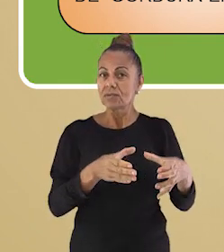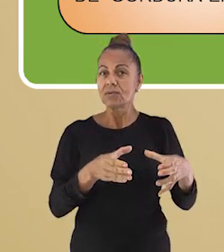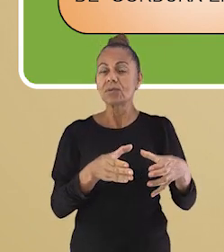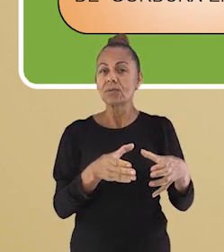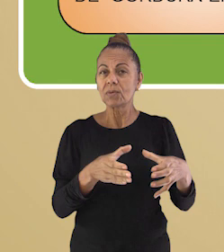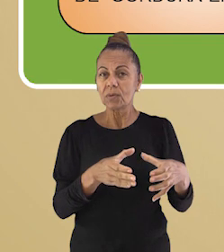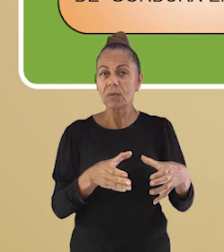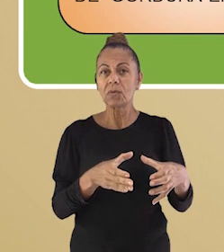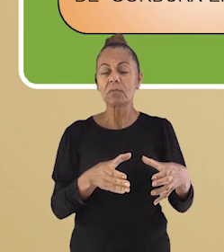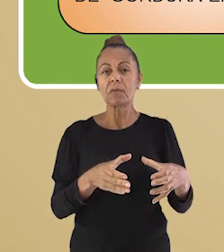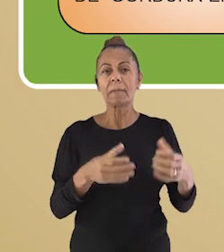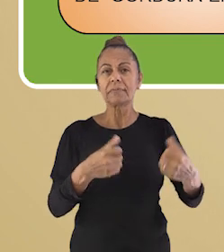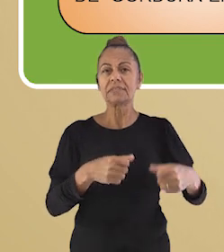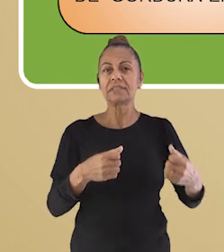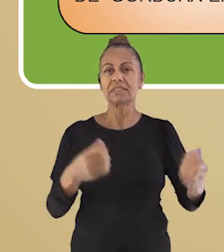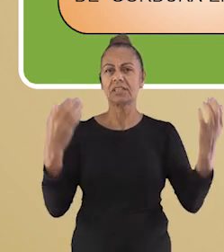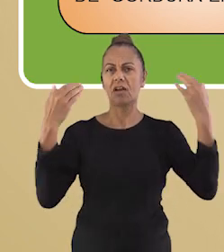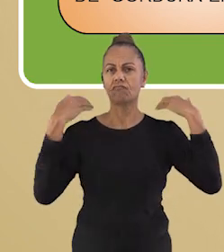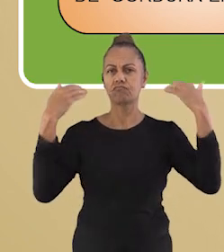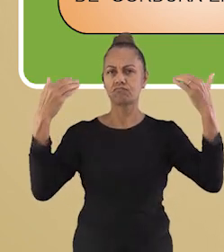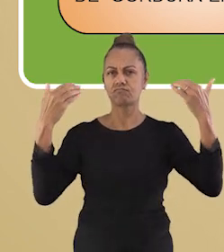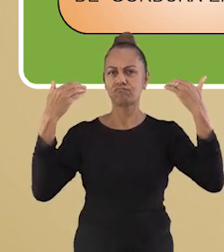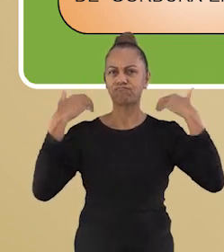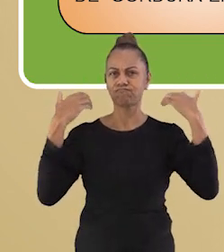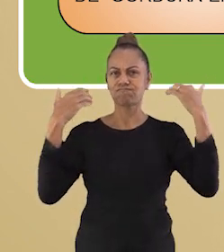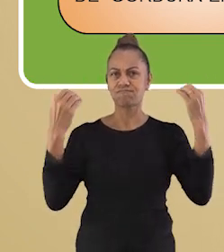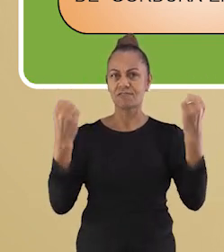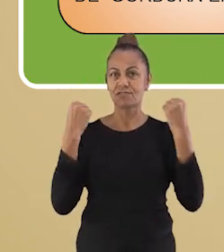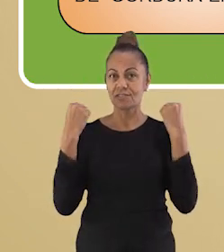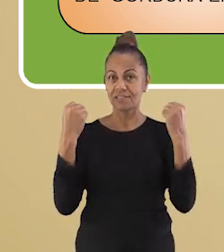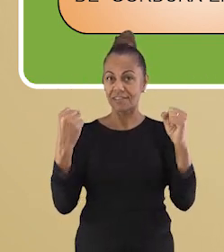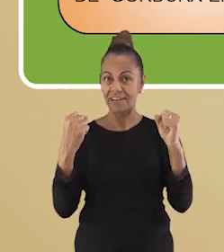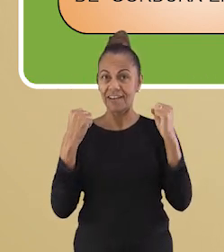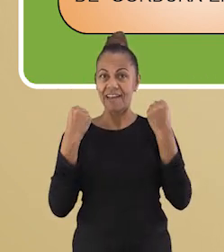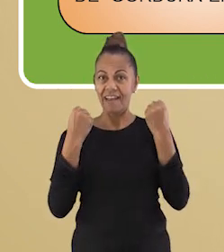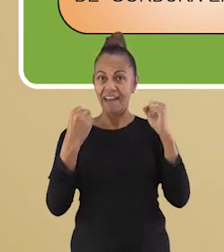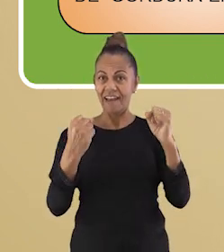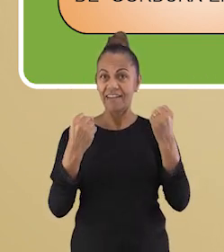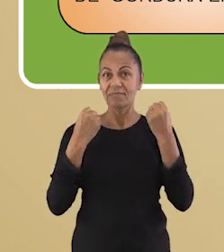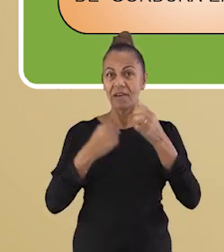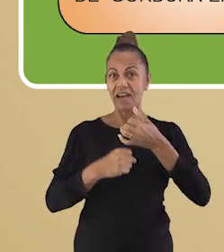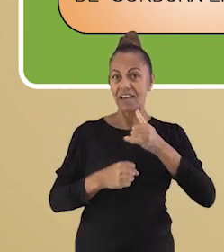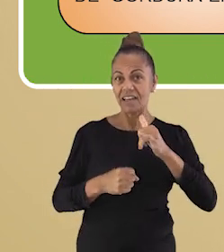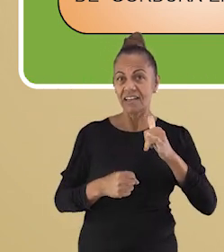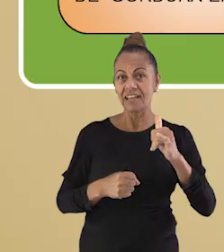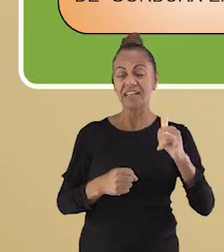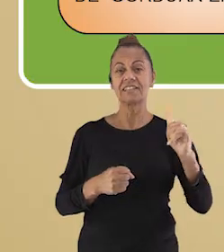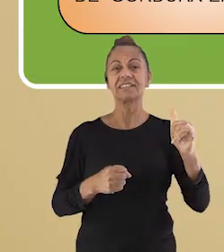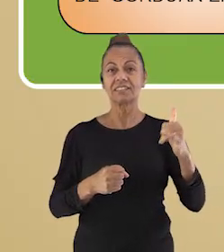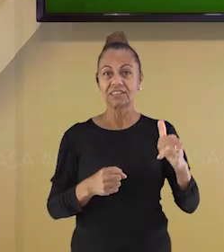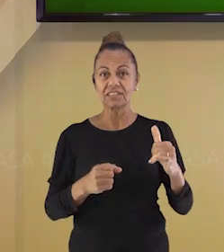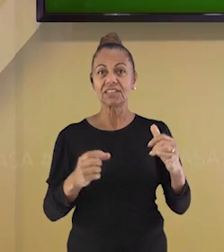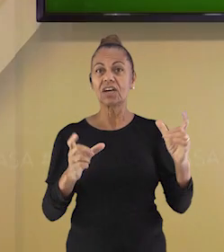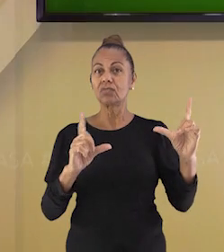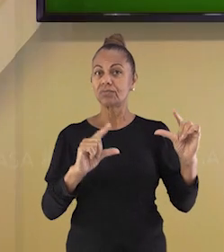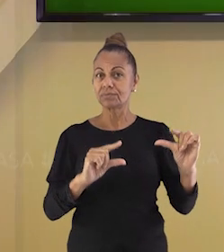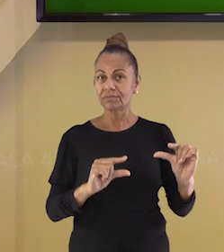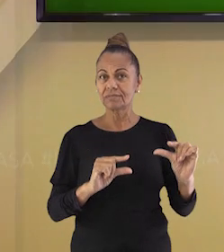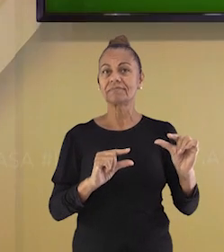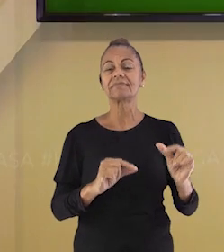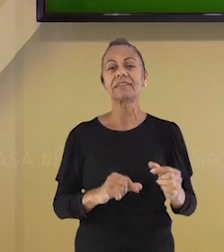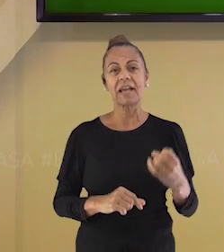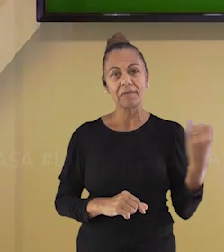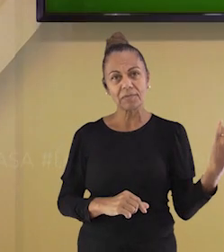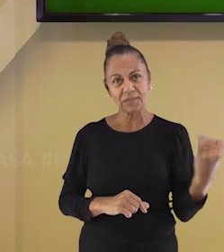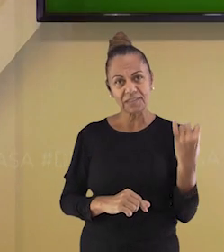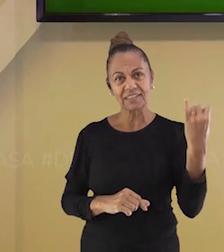gasto calórico para esse grupo, assim evitando o acúmulo de gordura em excesso. E é aí que